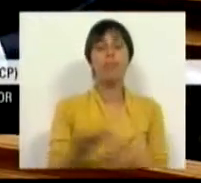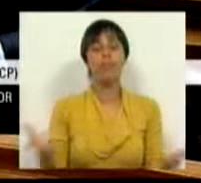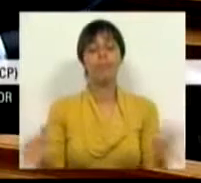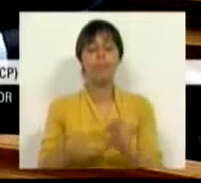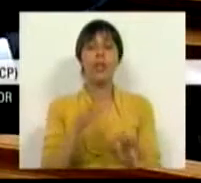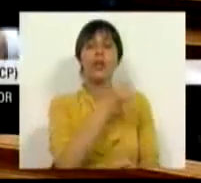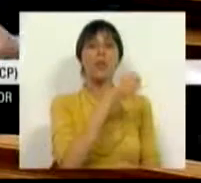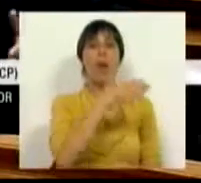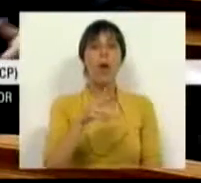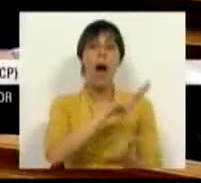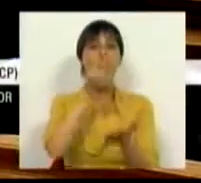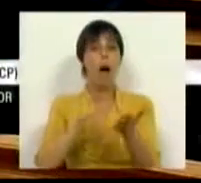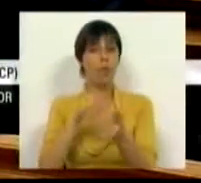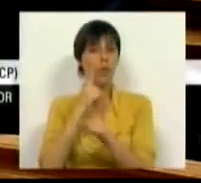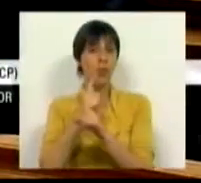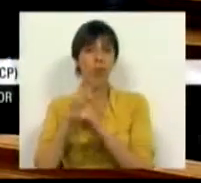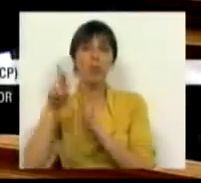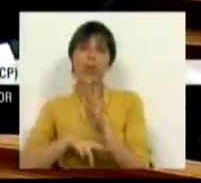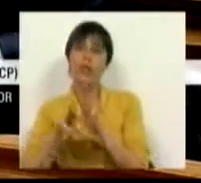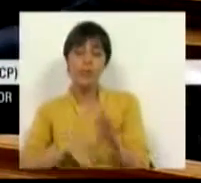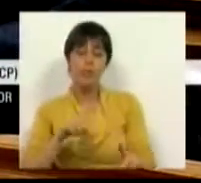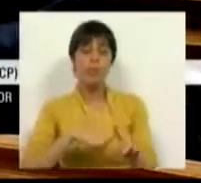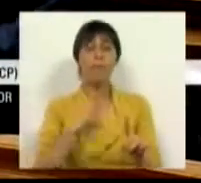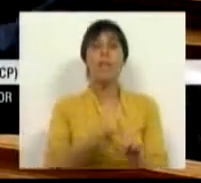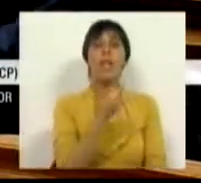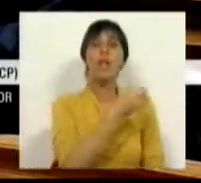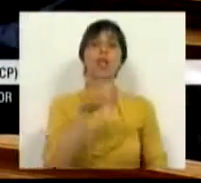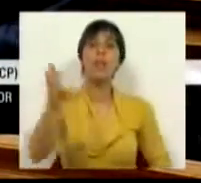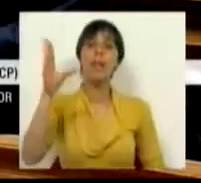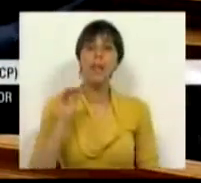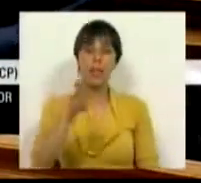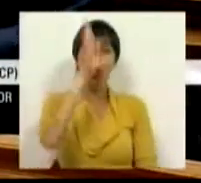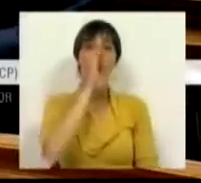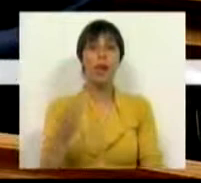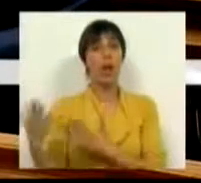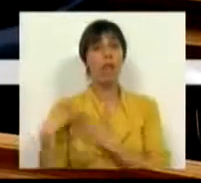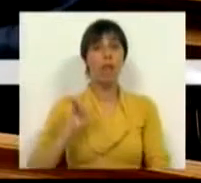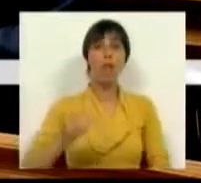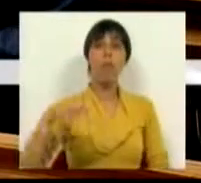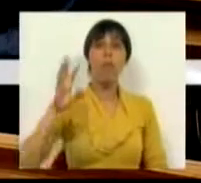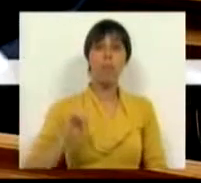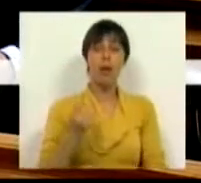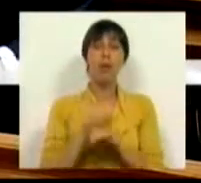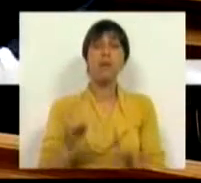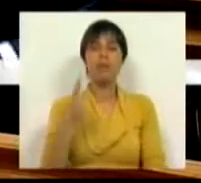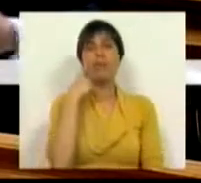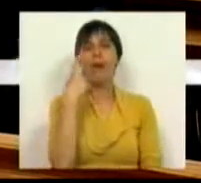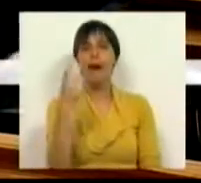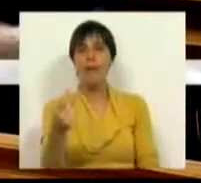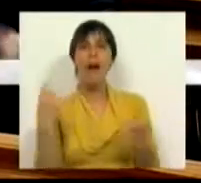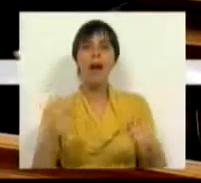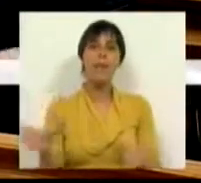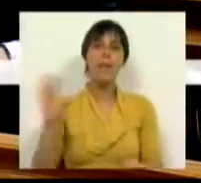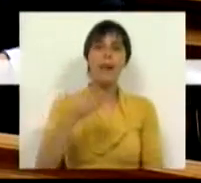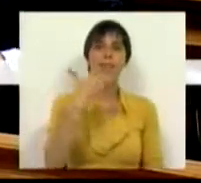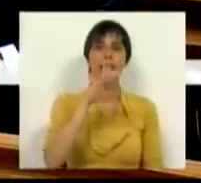culminou em 2011 com a aprovação desse mesmo regime. Em 2010, o Governo de Responsabilidade do Partido Socialista, porque constatando que havia